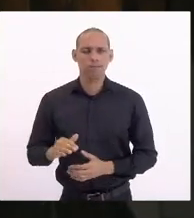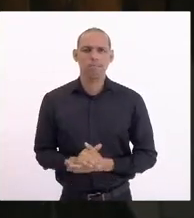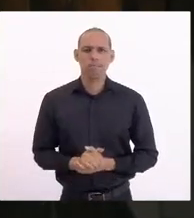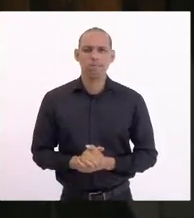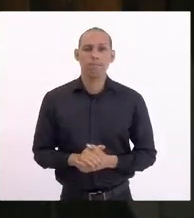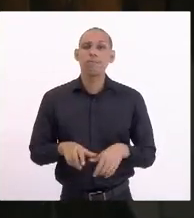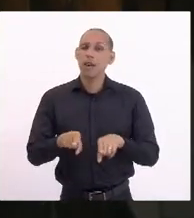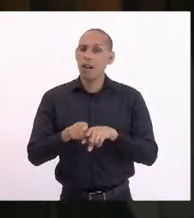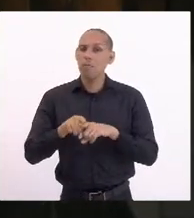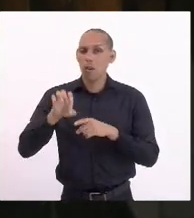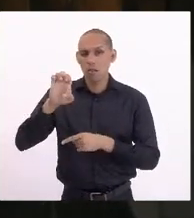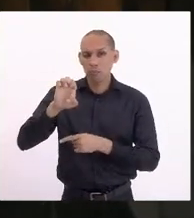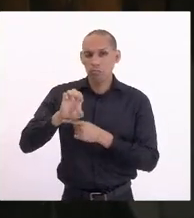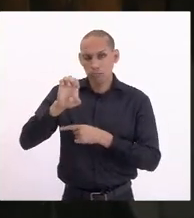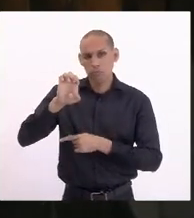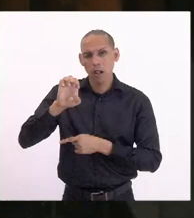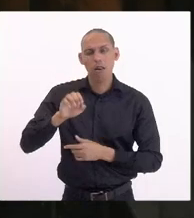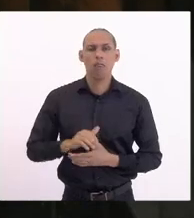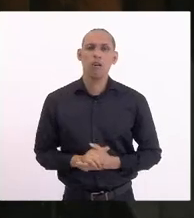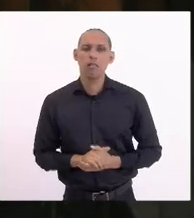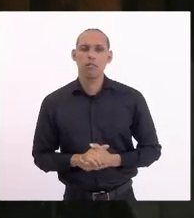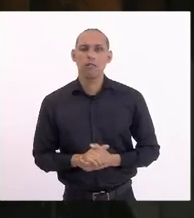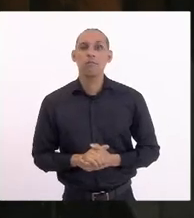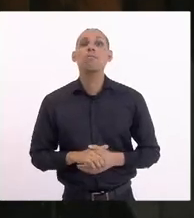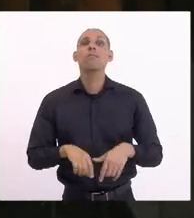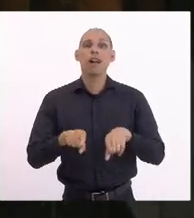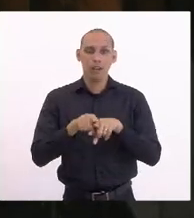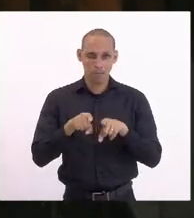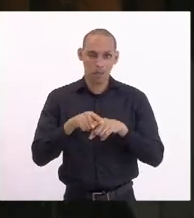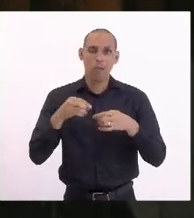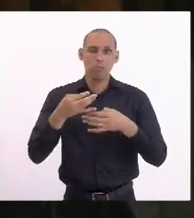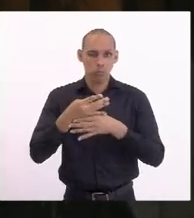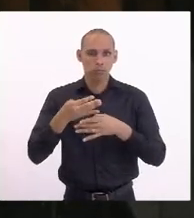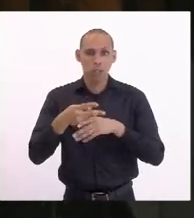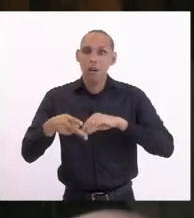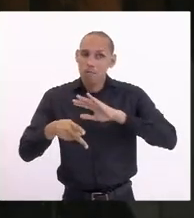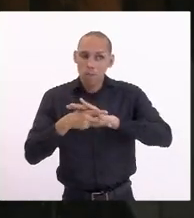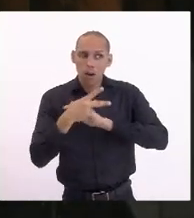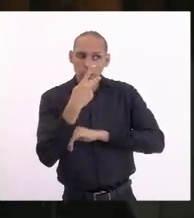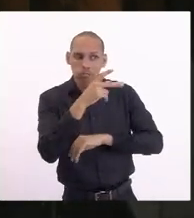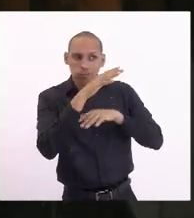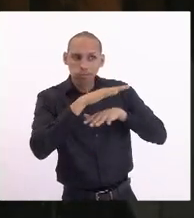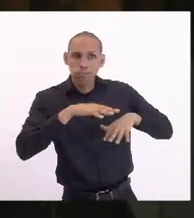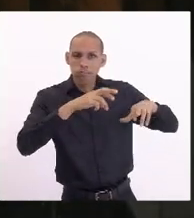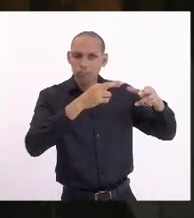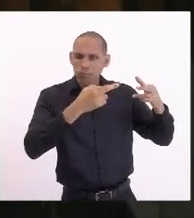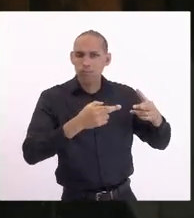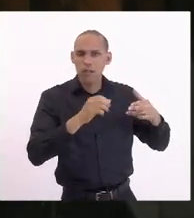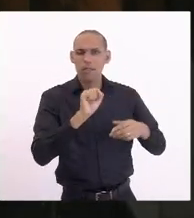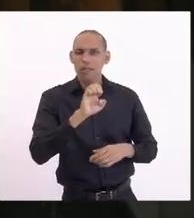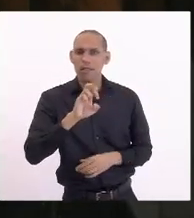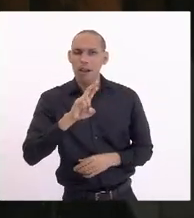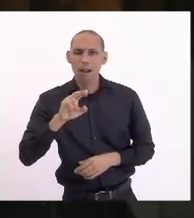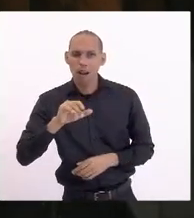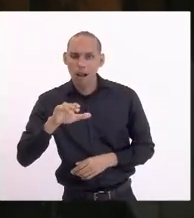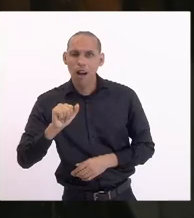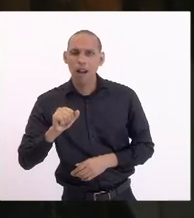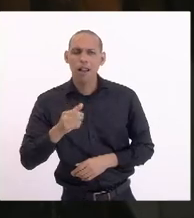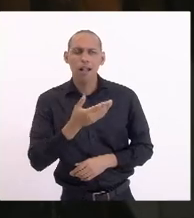o Estado e os municípios da região serrana, que é uma região muito